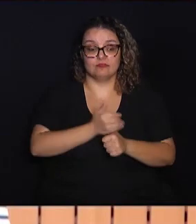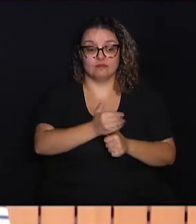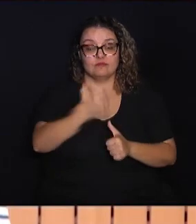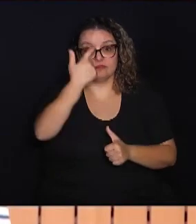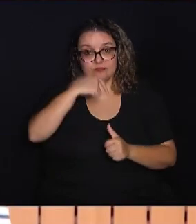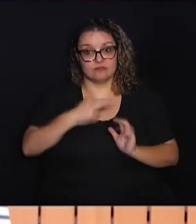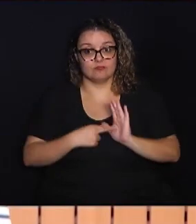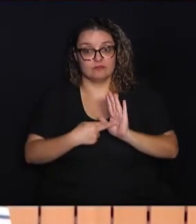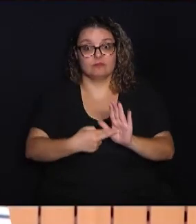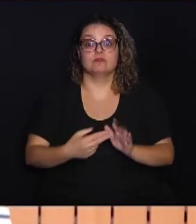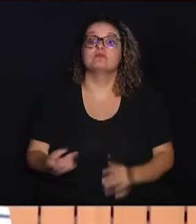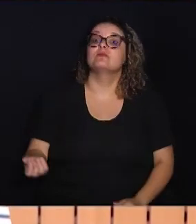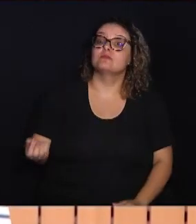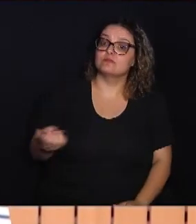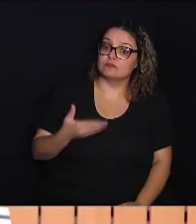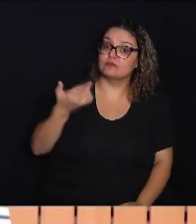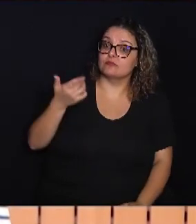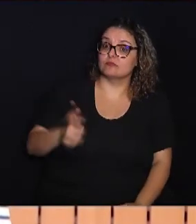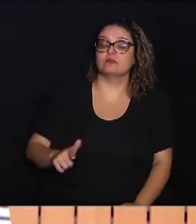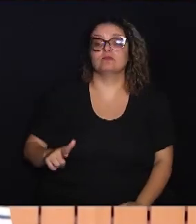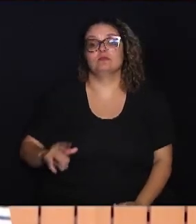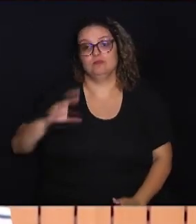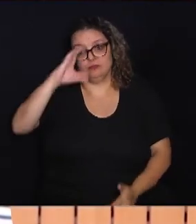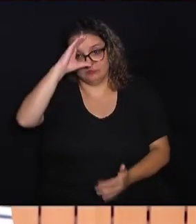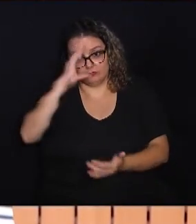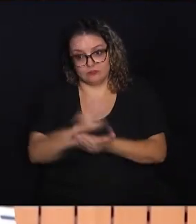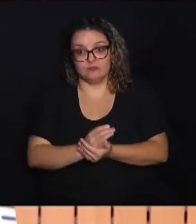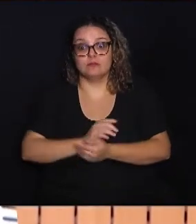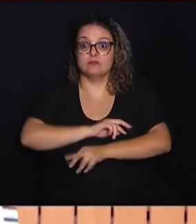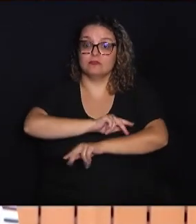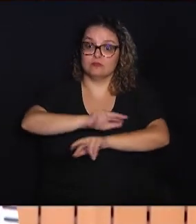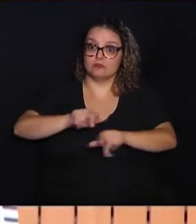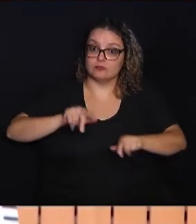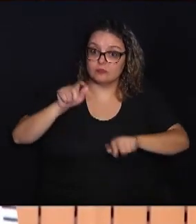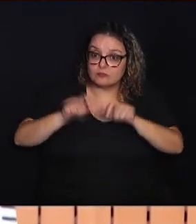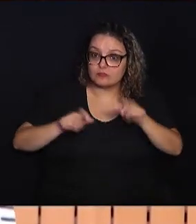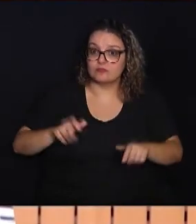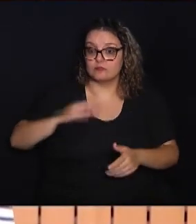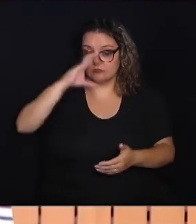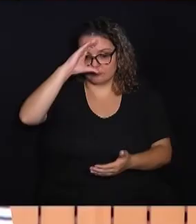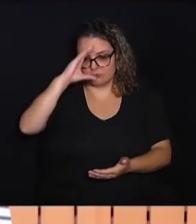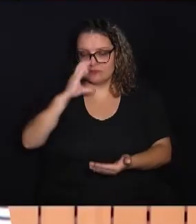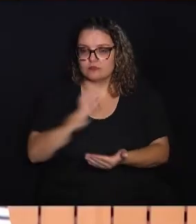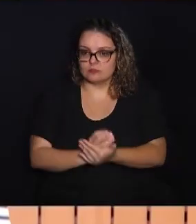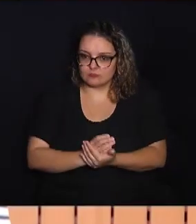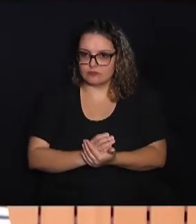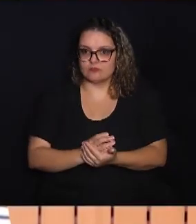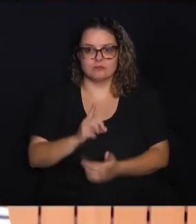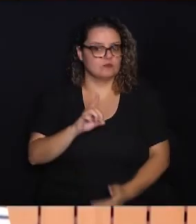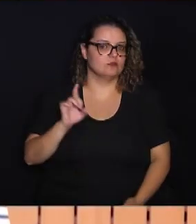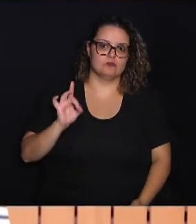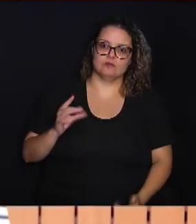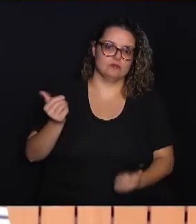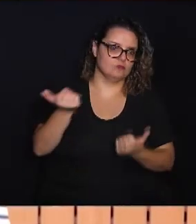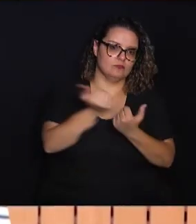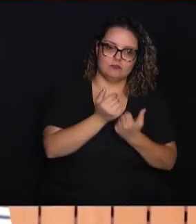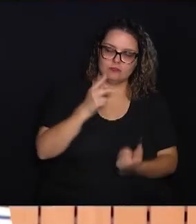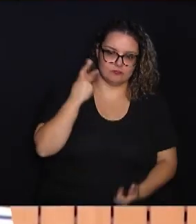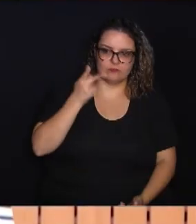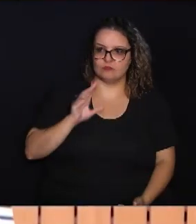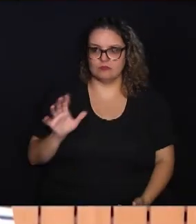renovado nessa cidade com a confiança de milhares de pessoas que acreditam que não é apenas um cargo de vereança